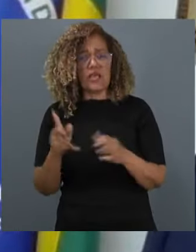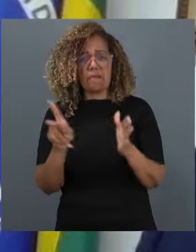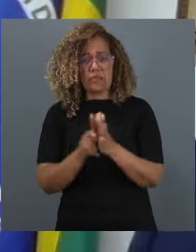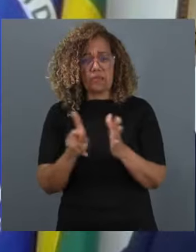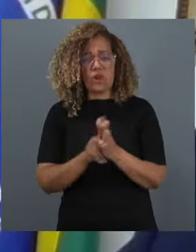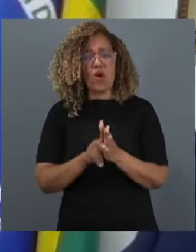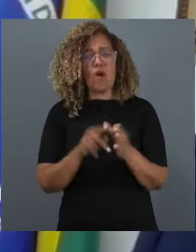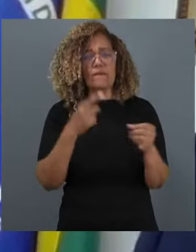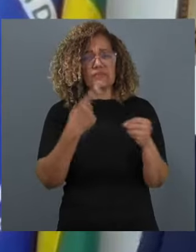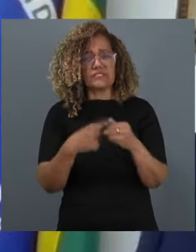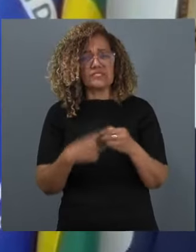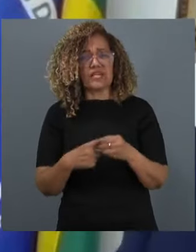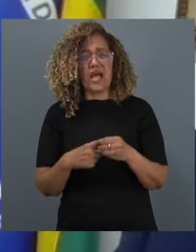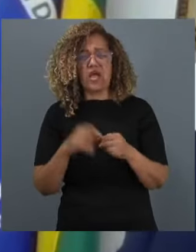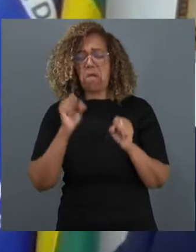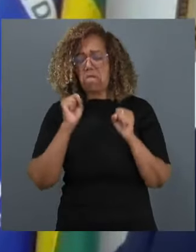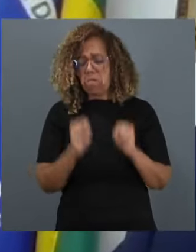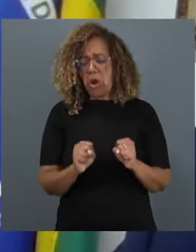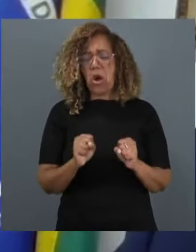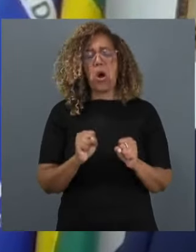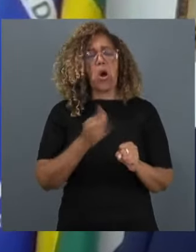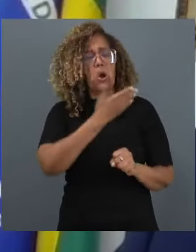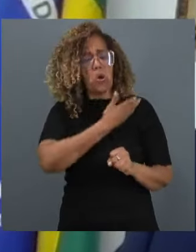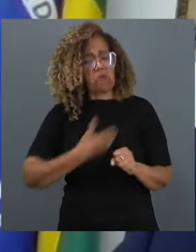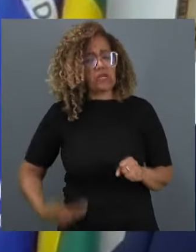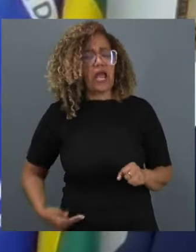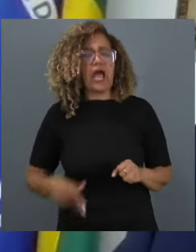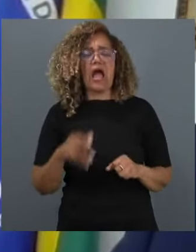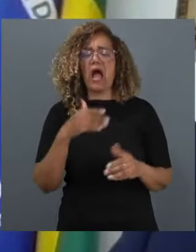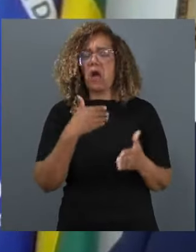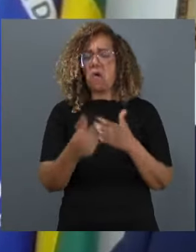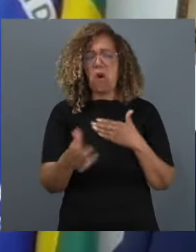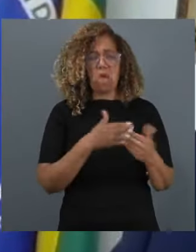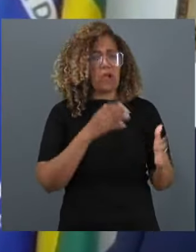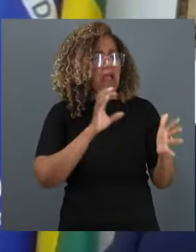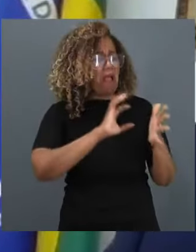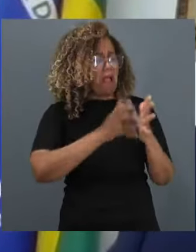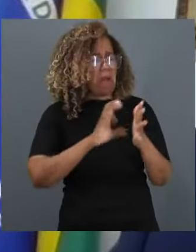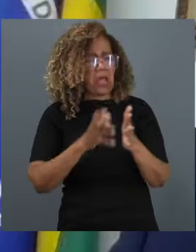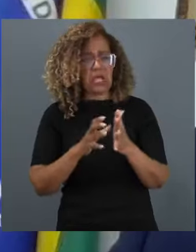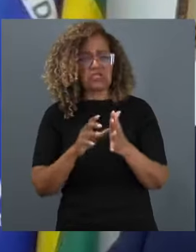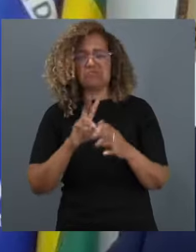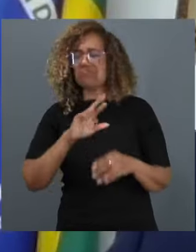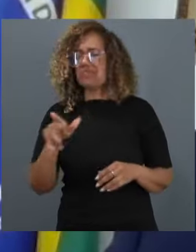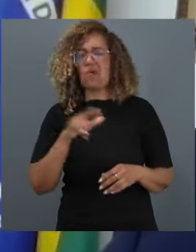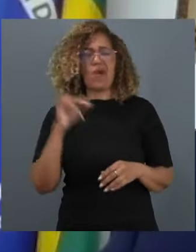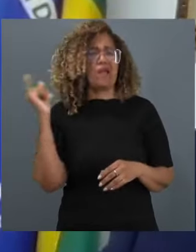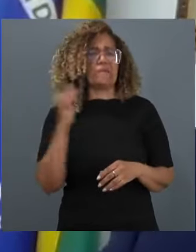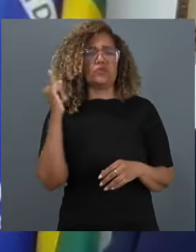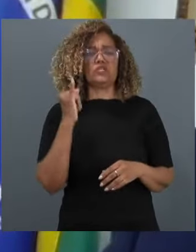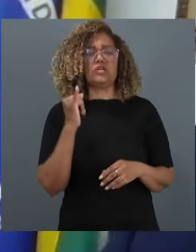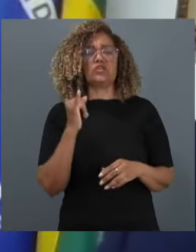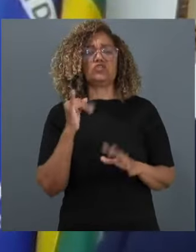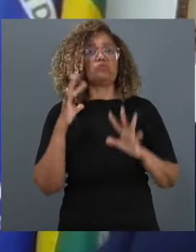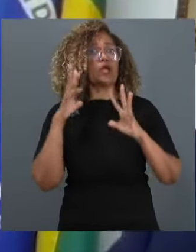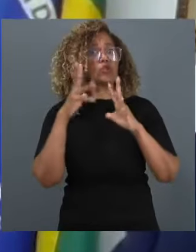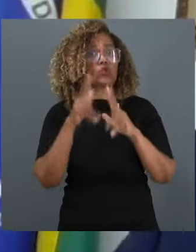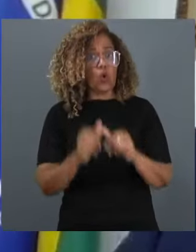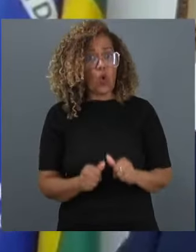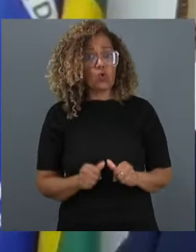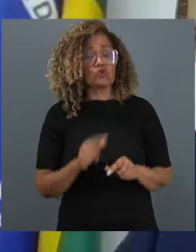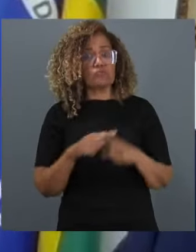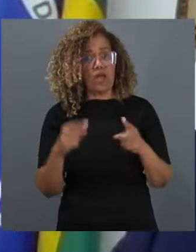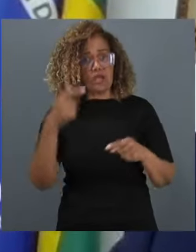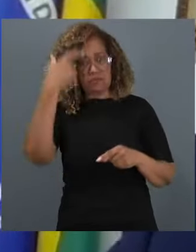se são governados pelo PT, pelo PDT, pelo PL, não importa. Eu mandei para todos, mas eu vou